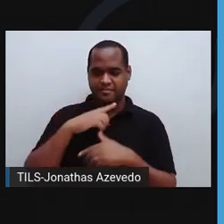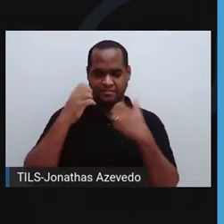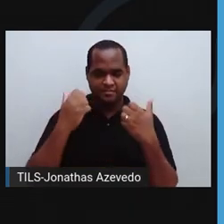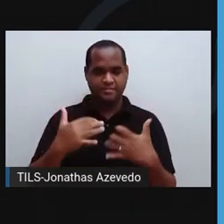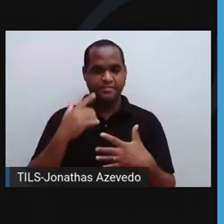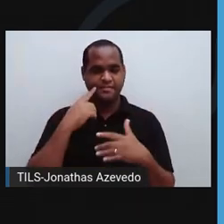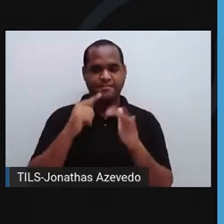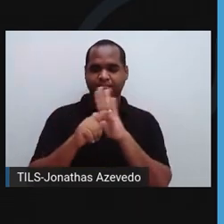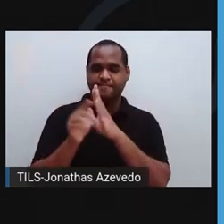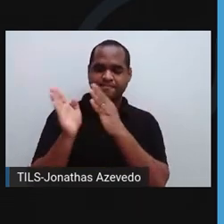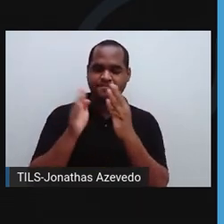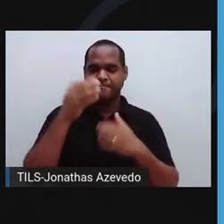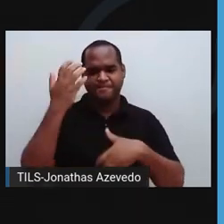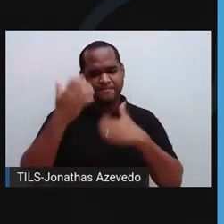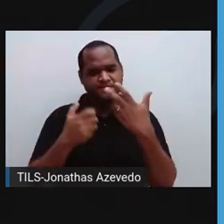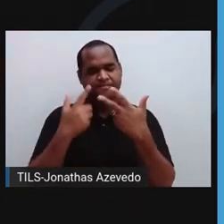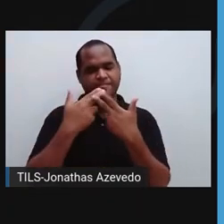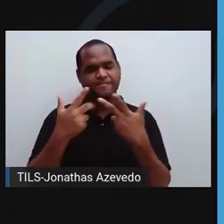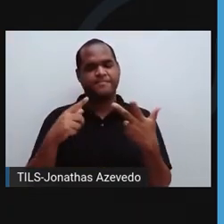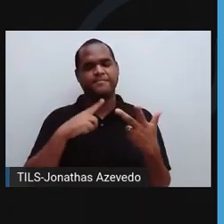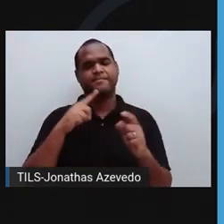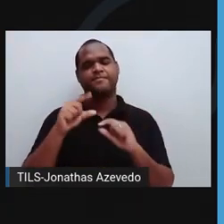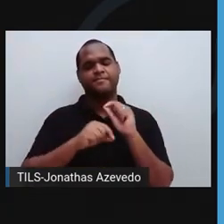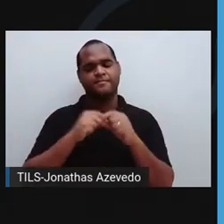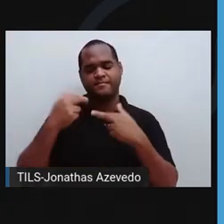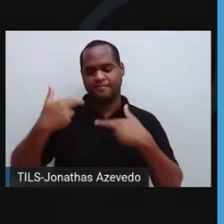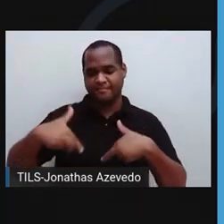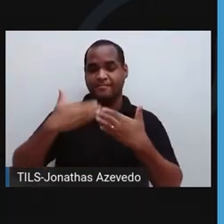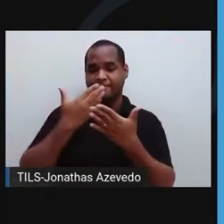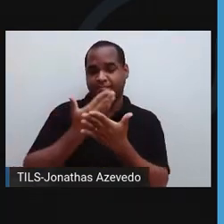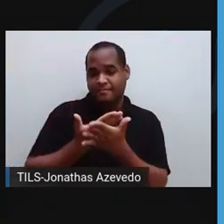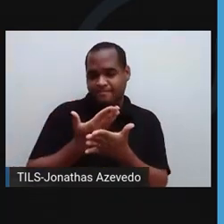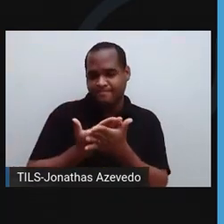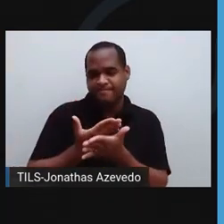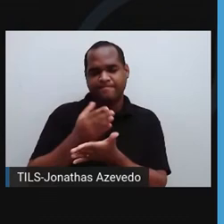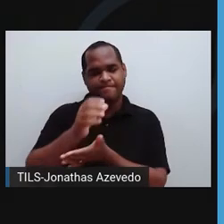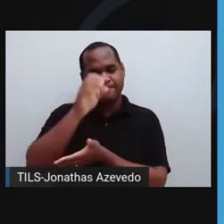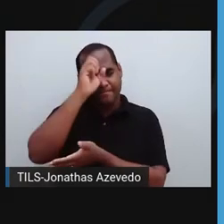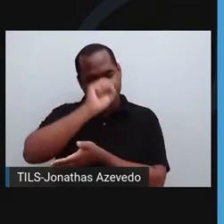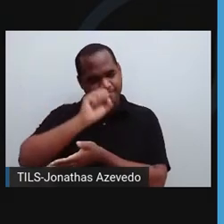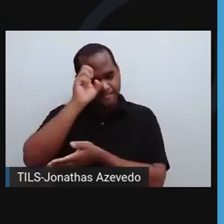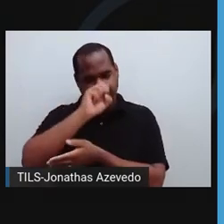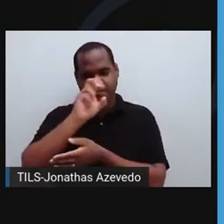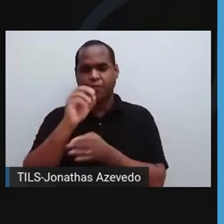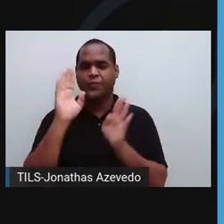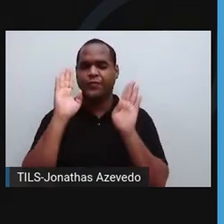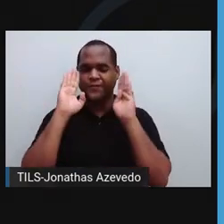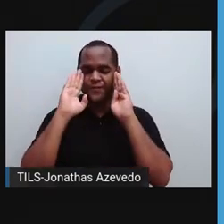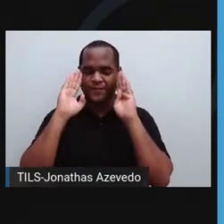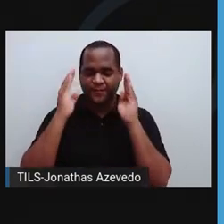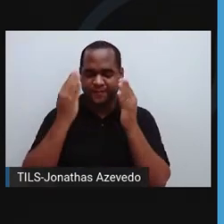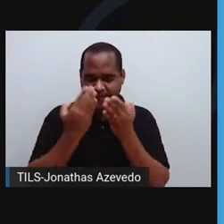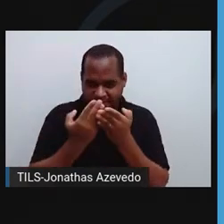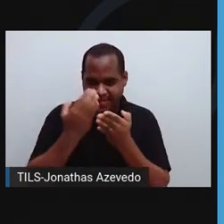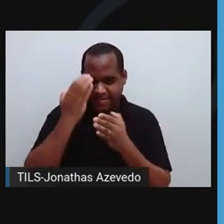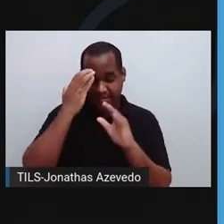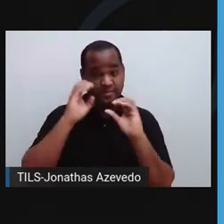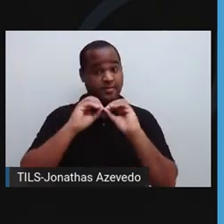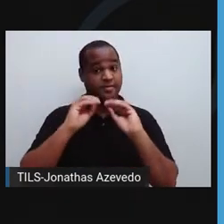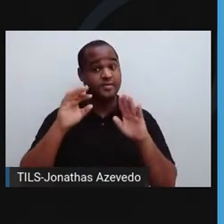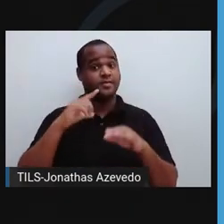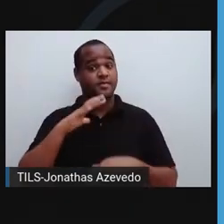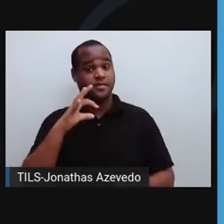videoaulas para estar servindo para você revisar, estudar, aprender ou fixar melhor o seu entendimento de ciências,